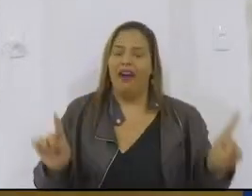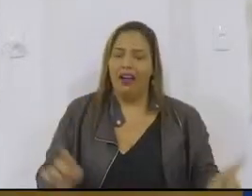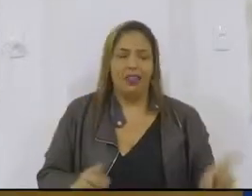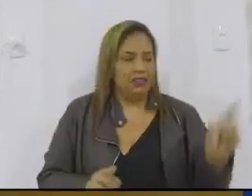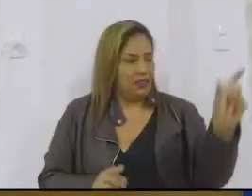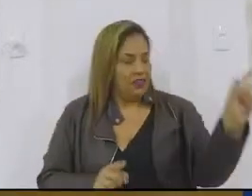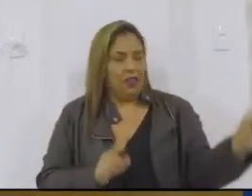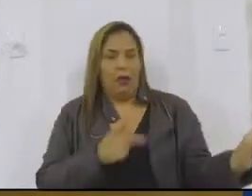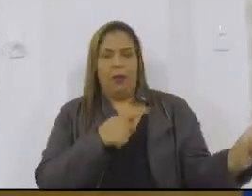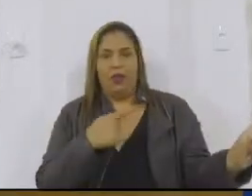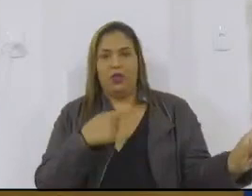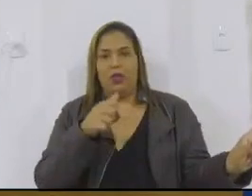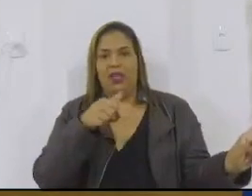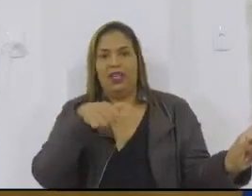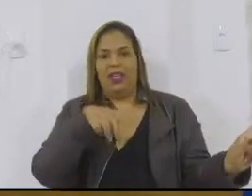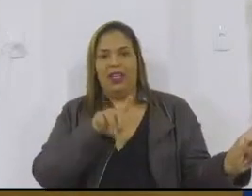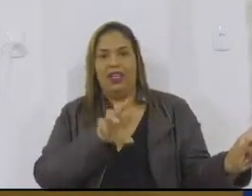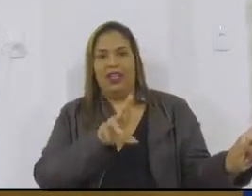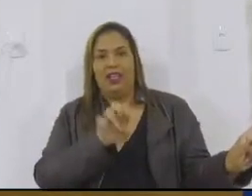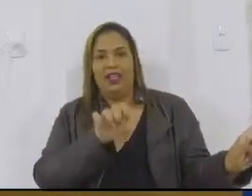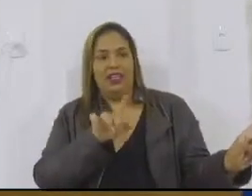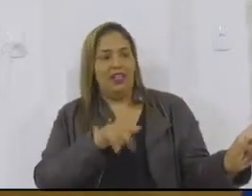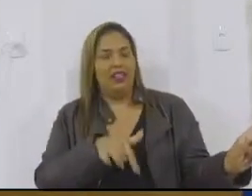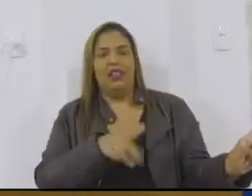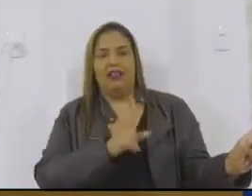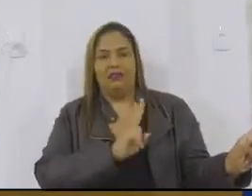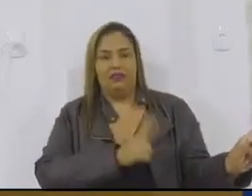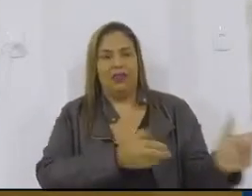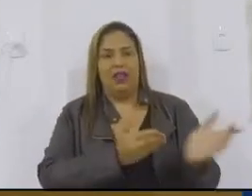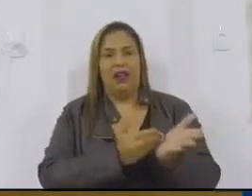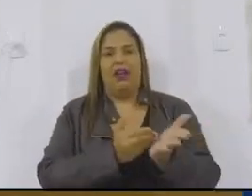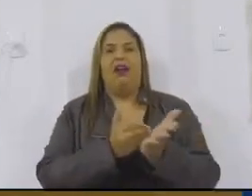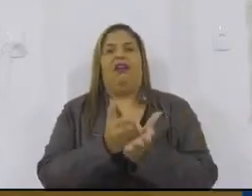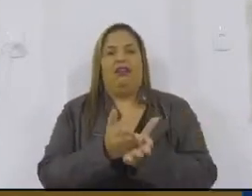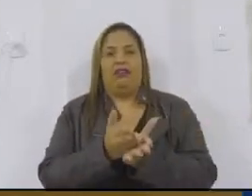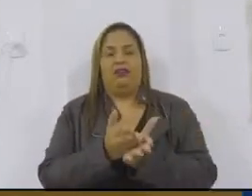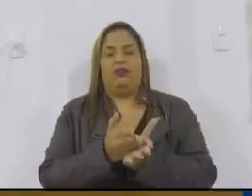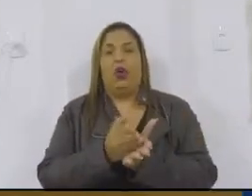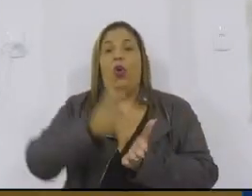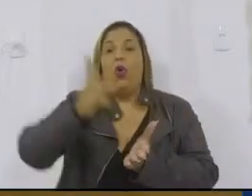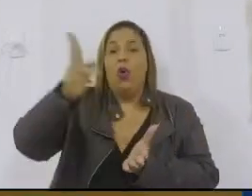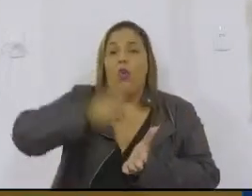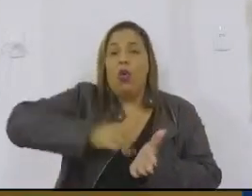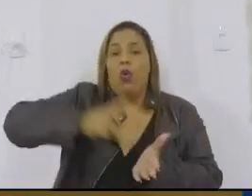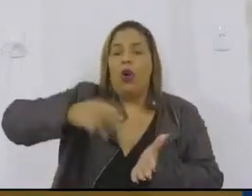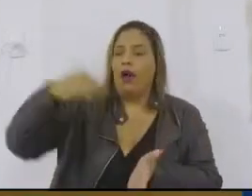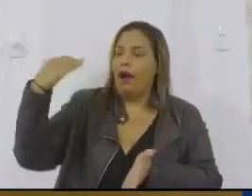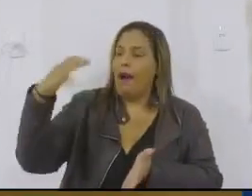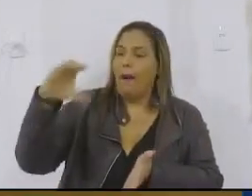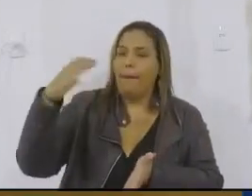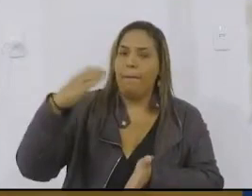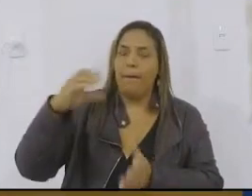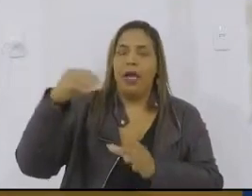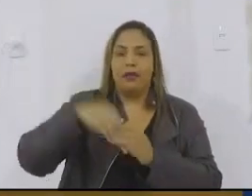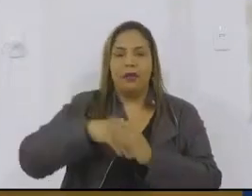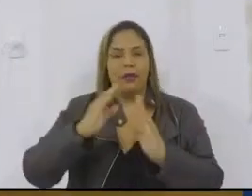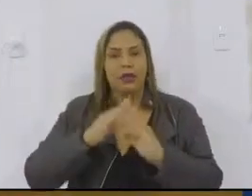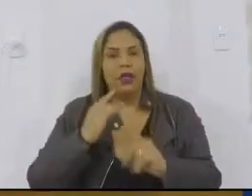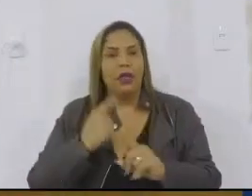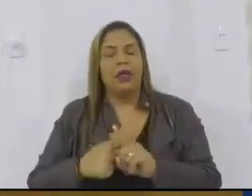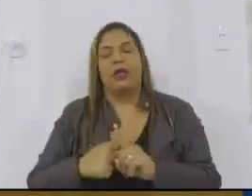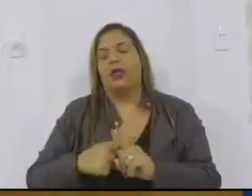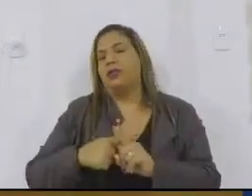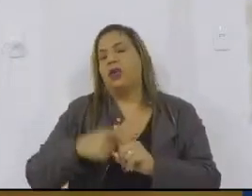de muitas pessoas em Tanguá e nunca fez politicagem da igreja, nem no pátio, e nem nunca